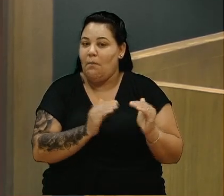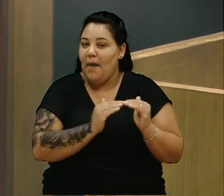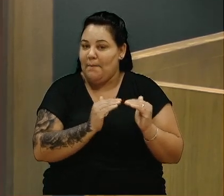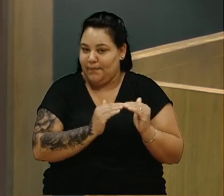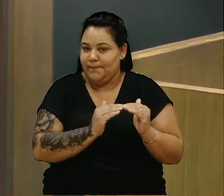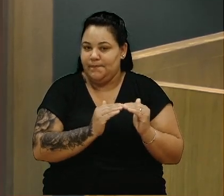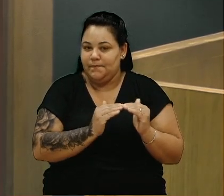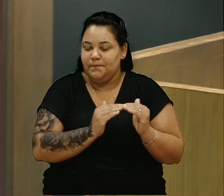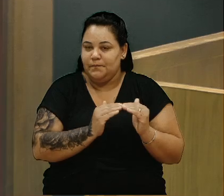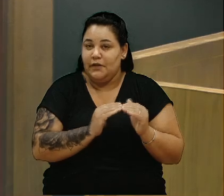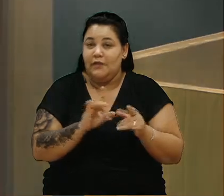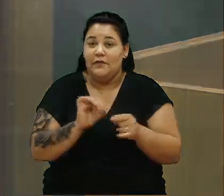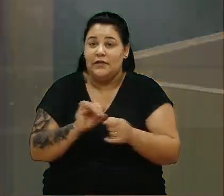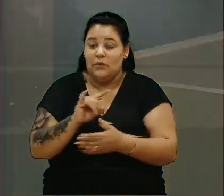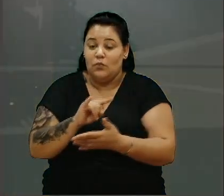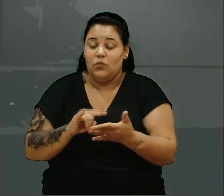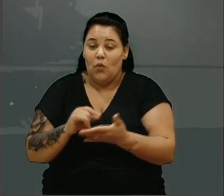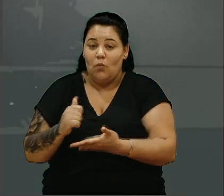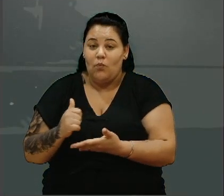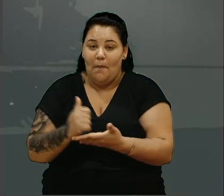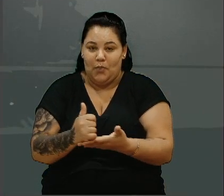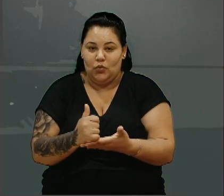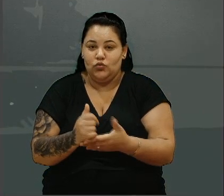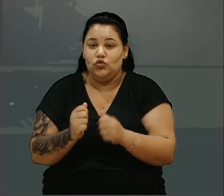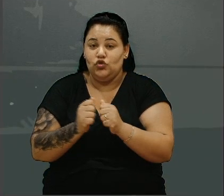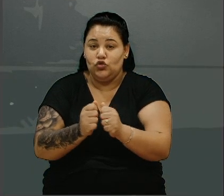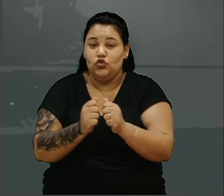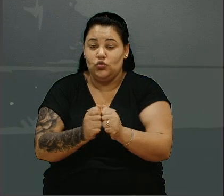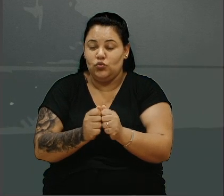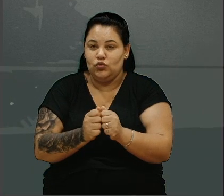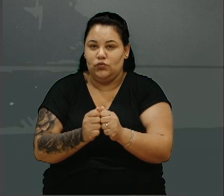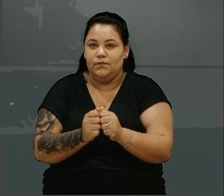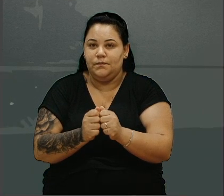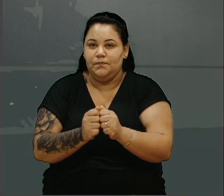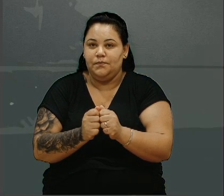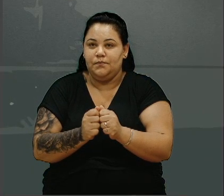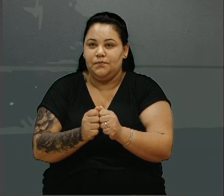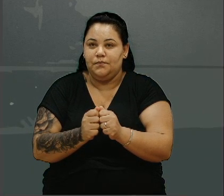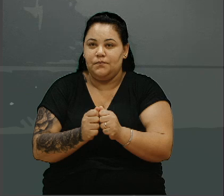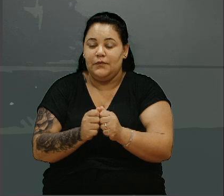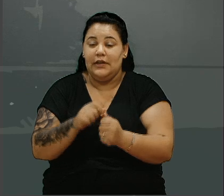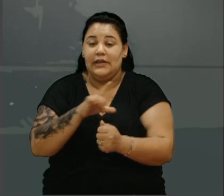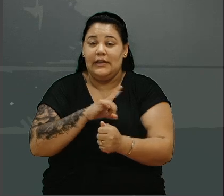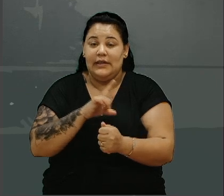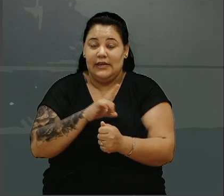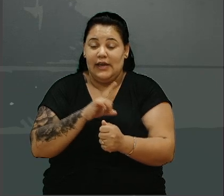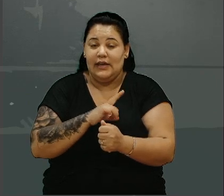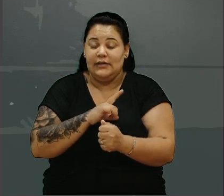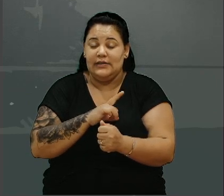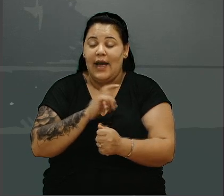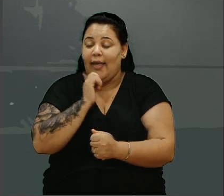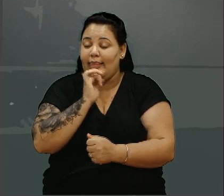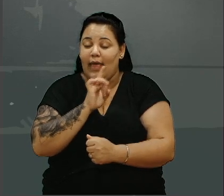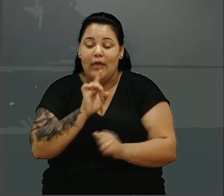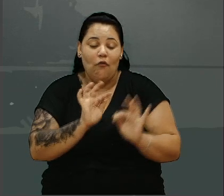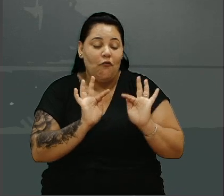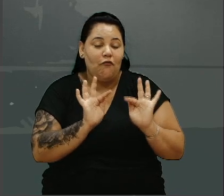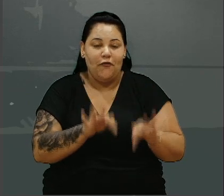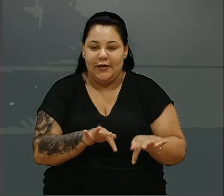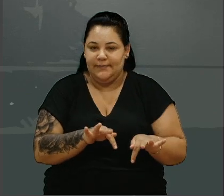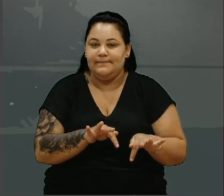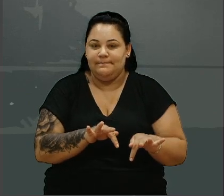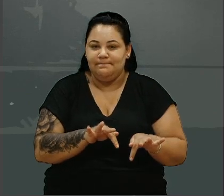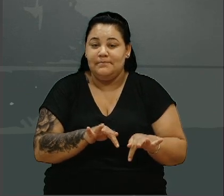um termo de cooperação com o Estado para estudantes, com distorção idade e escolaridade, para a conclusão do